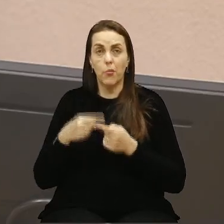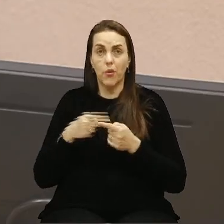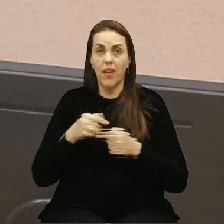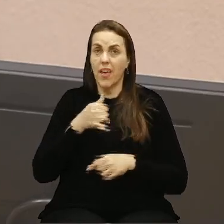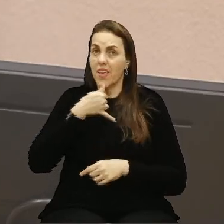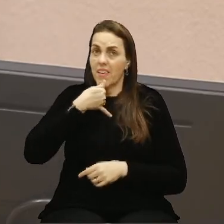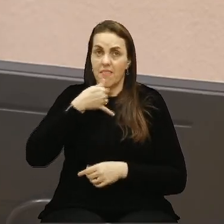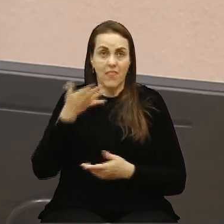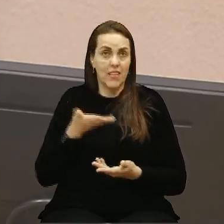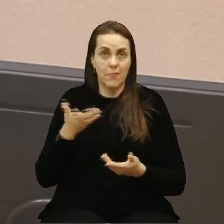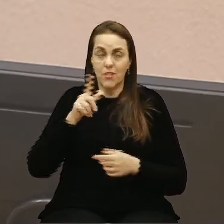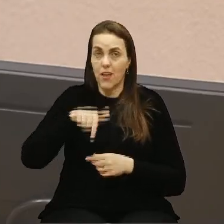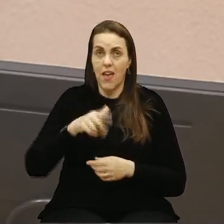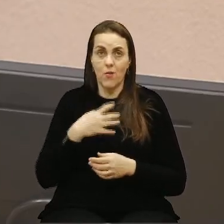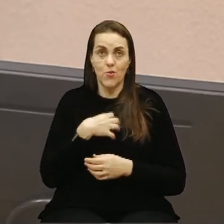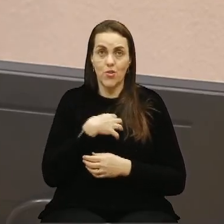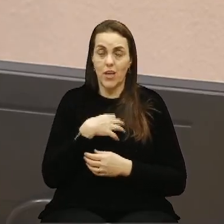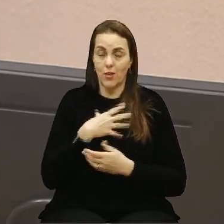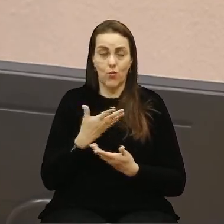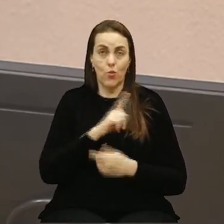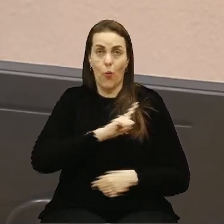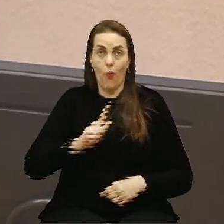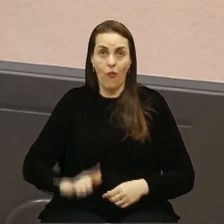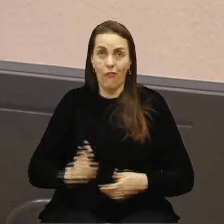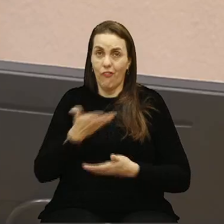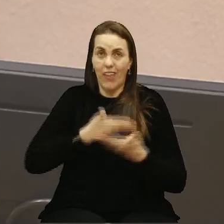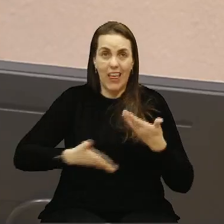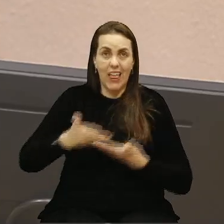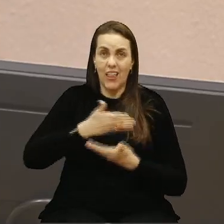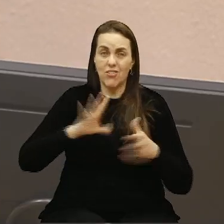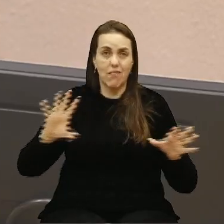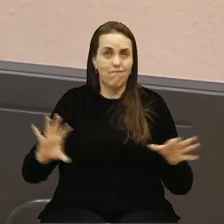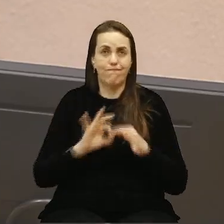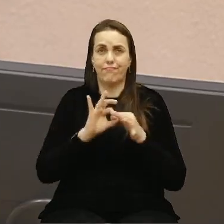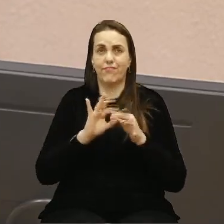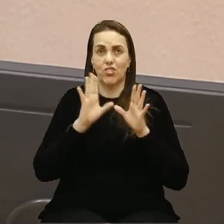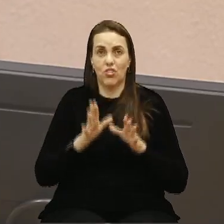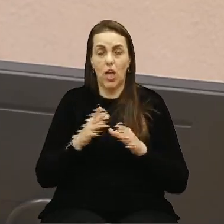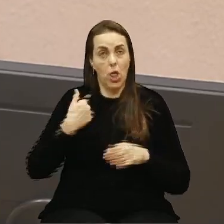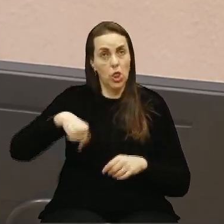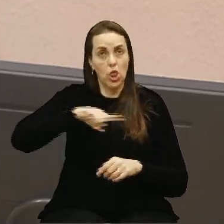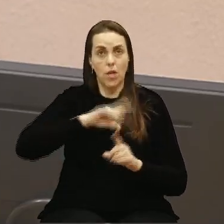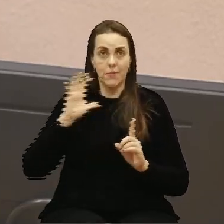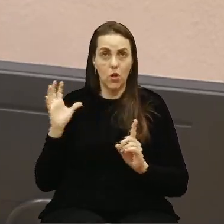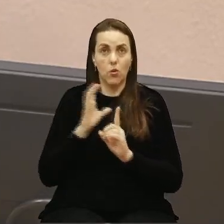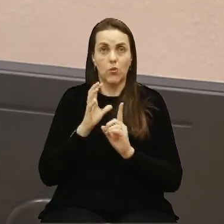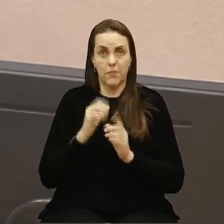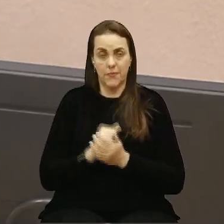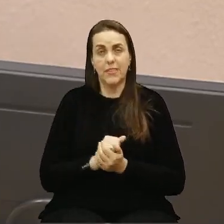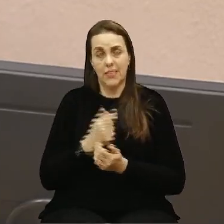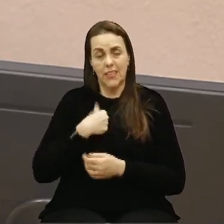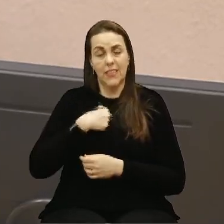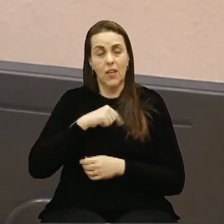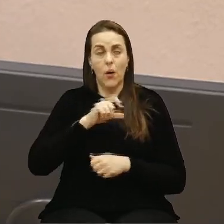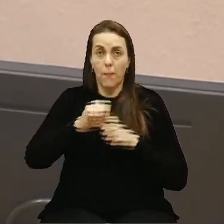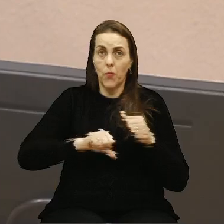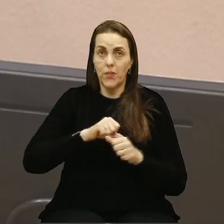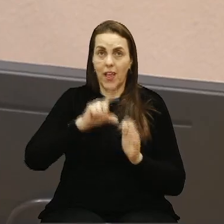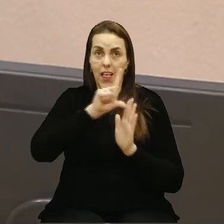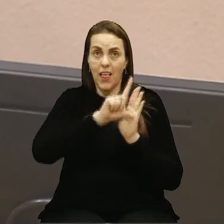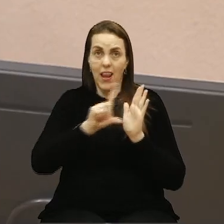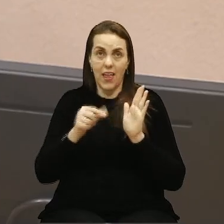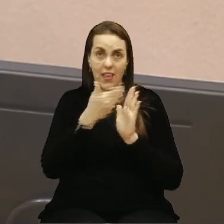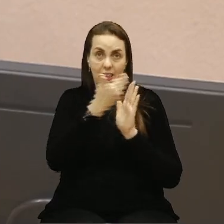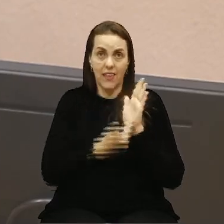parte da forma de agir do Estado brasileiro, é algo que está encalacrado, que nós precisamos combater. E quando há alteração da lei da ficha limpa para ir na